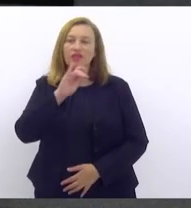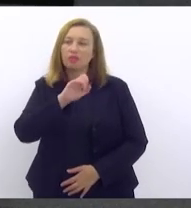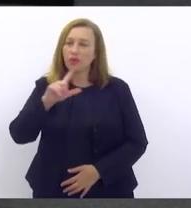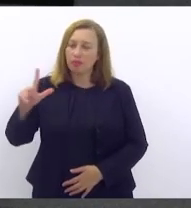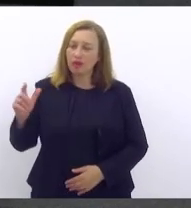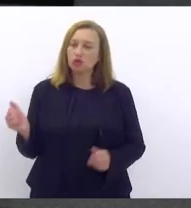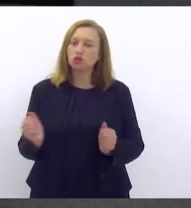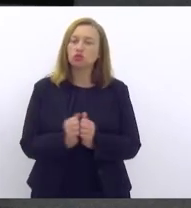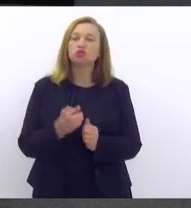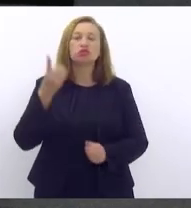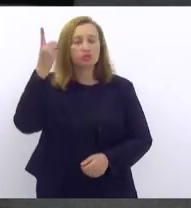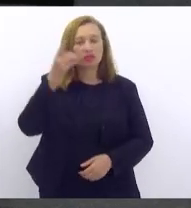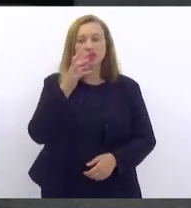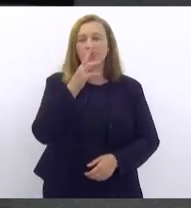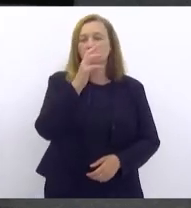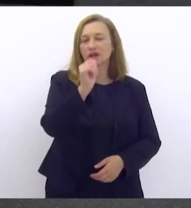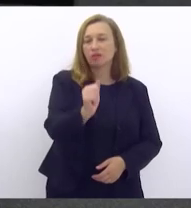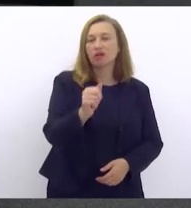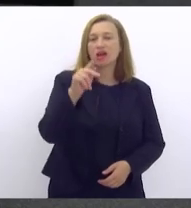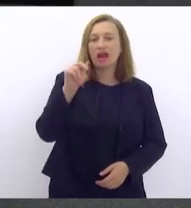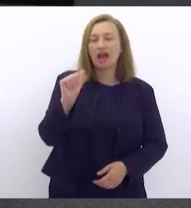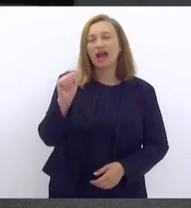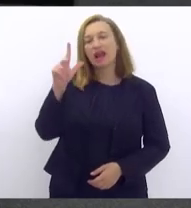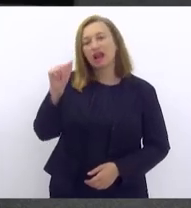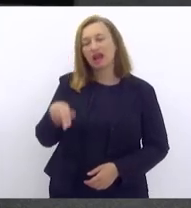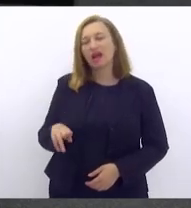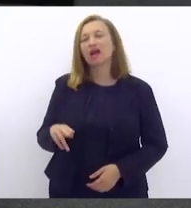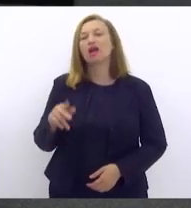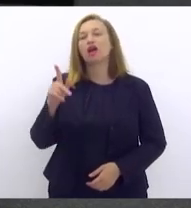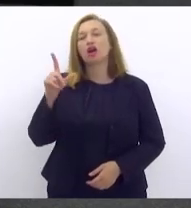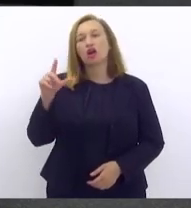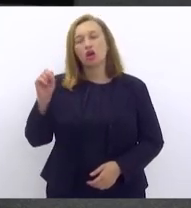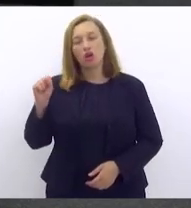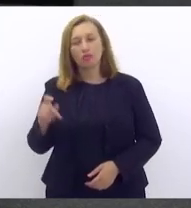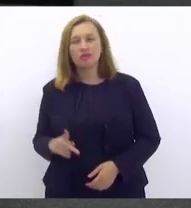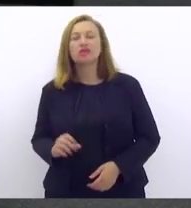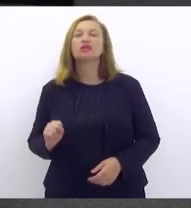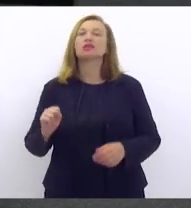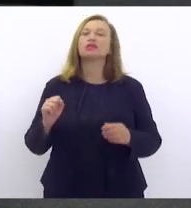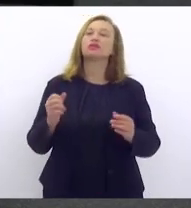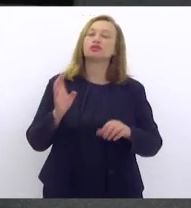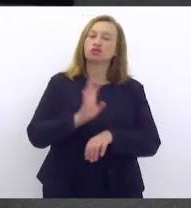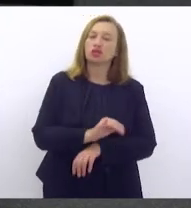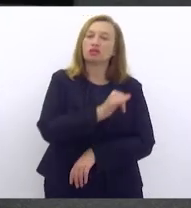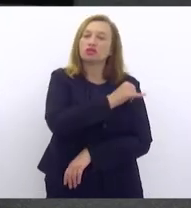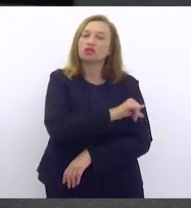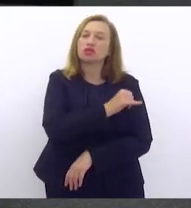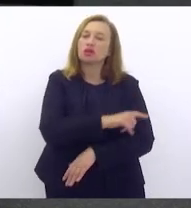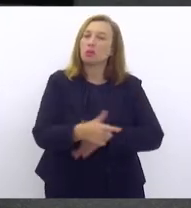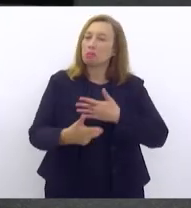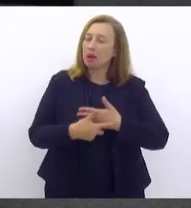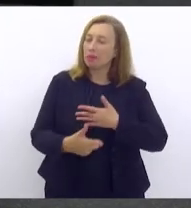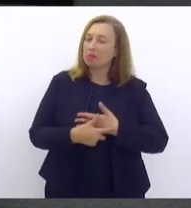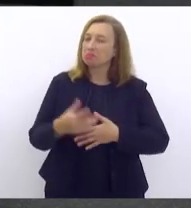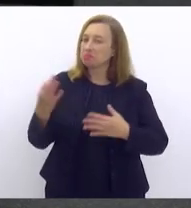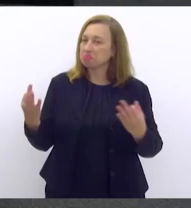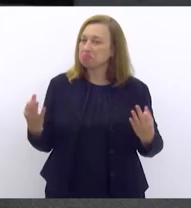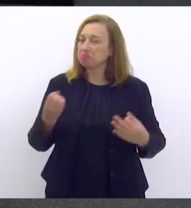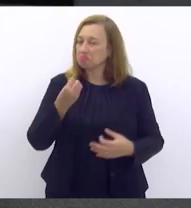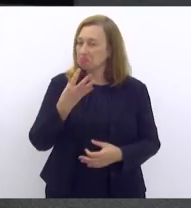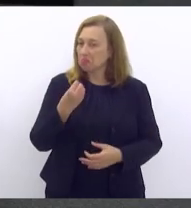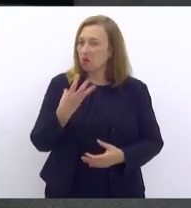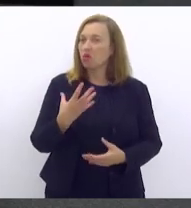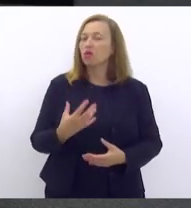Pobel, junto com o deputado Rodrigo Amorim, Alan Lopes, está fazendo no estado do Rio de Janeiro. Pô, muito bacana mesmo, a